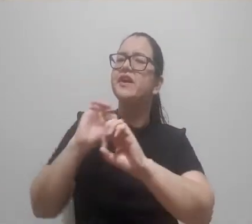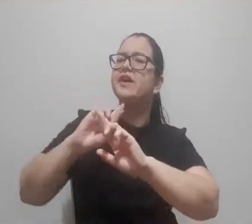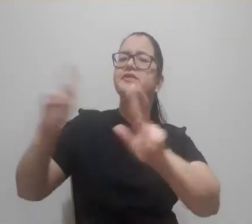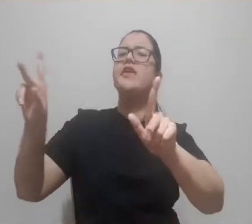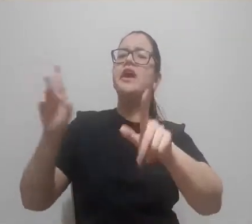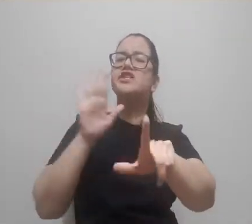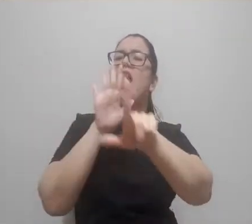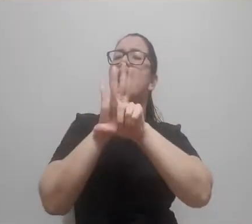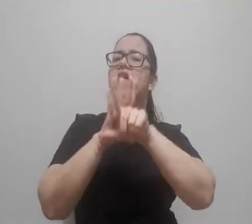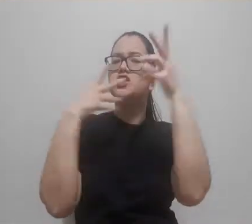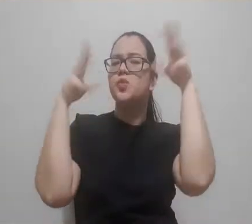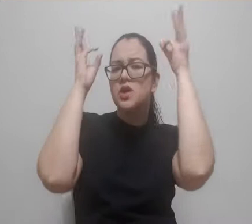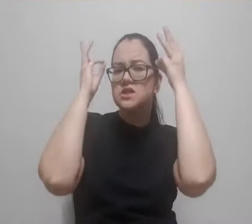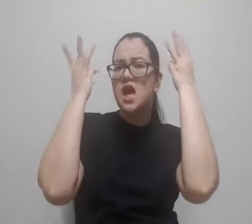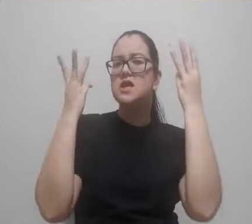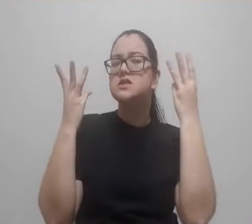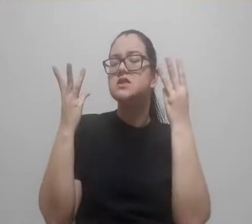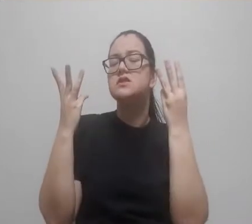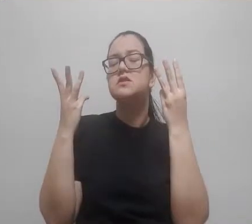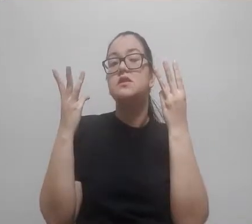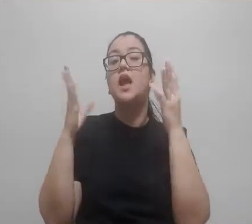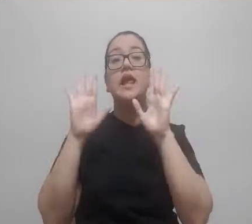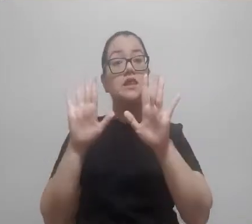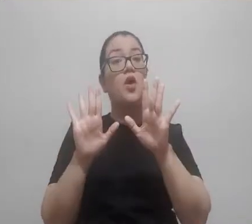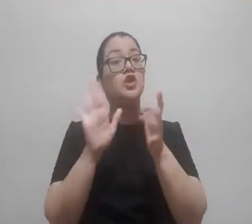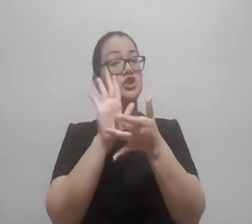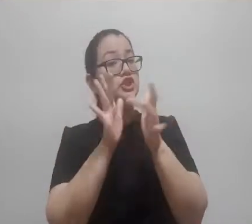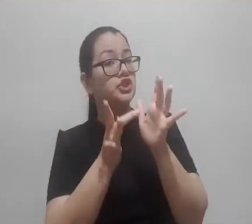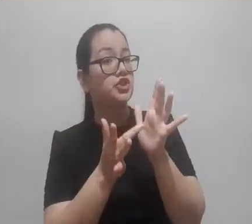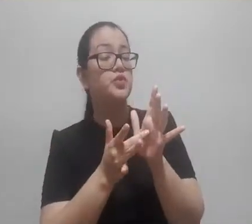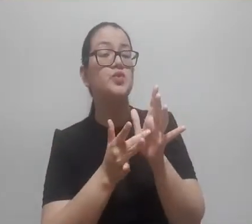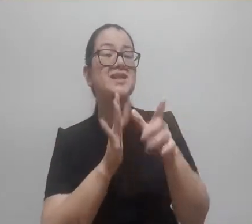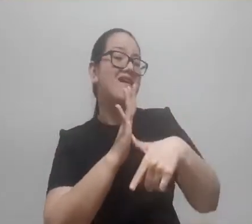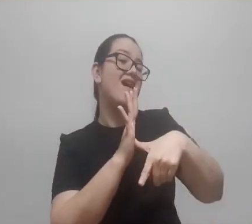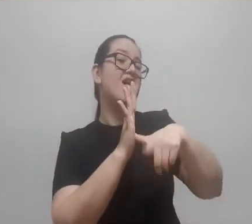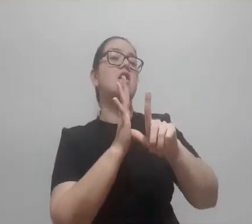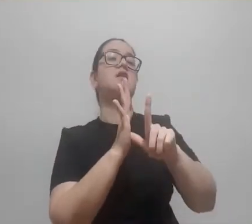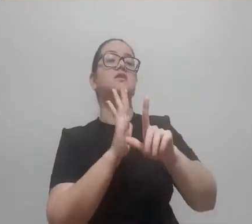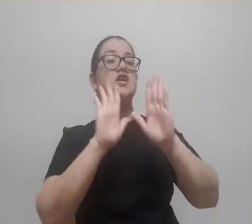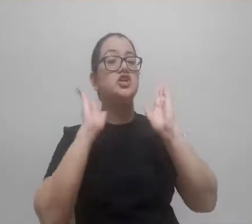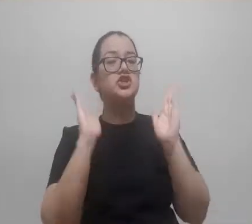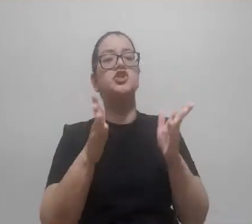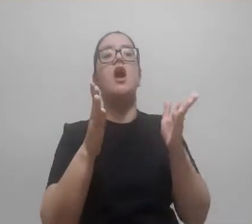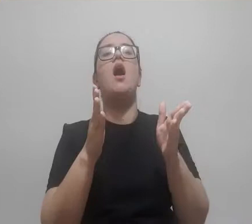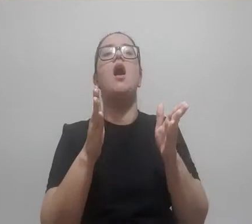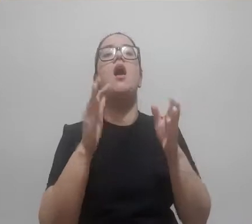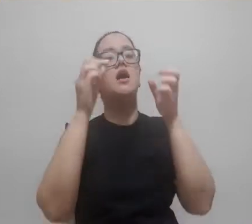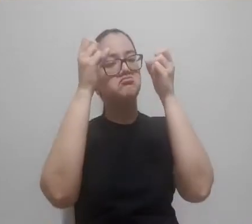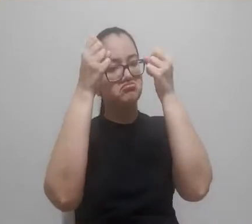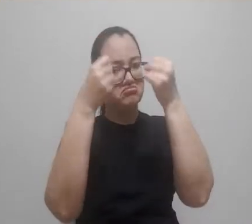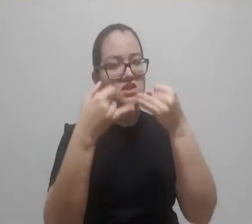Então, Jesus já antecipadamente, ele prepara os seus discípulos em relação a uma mente, a